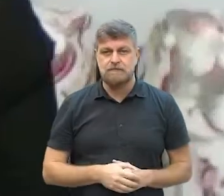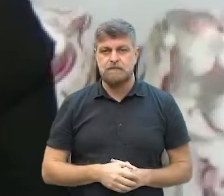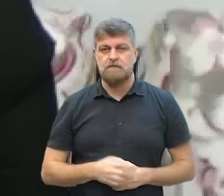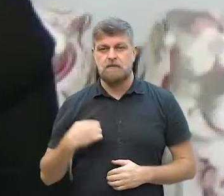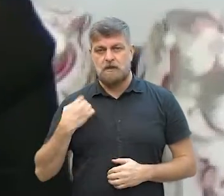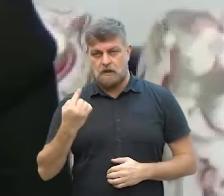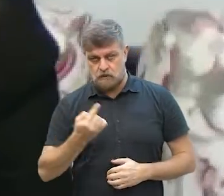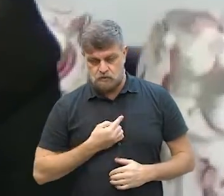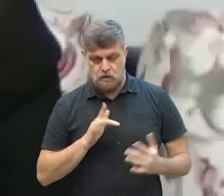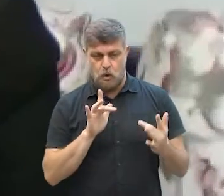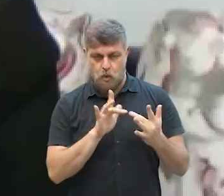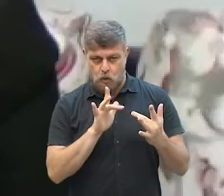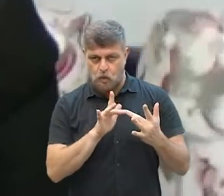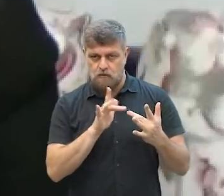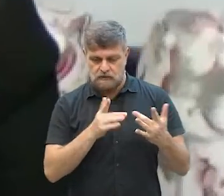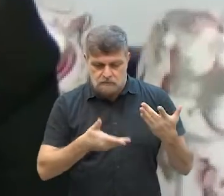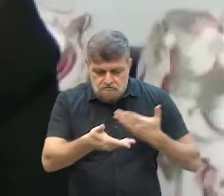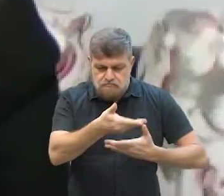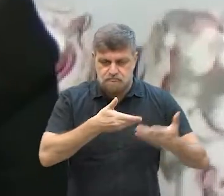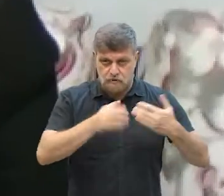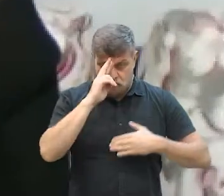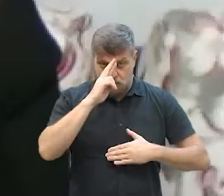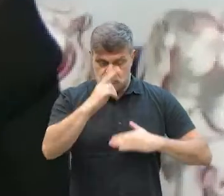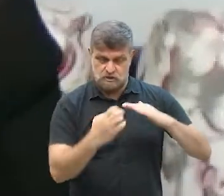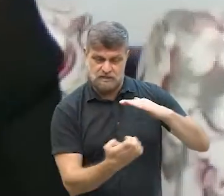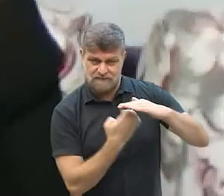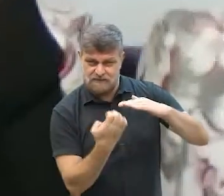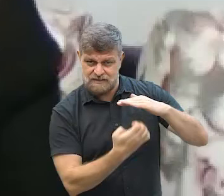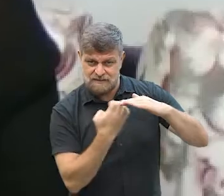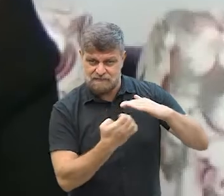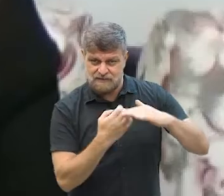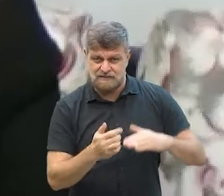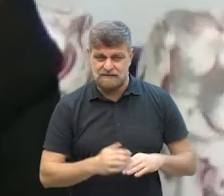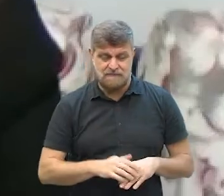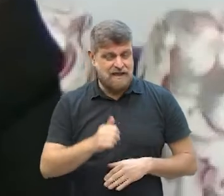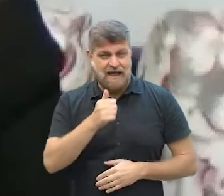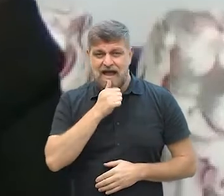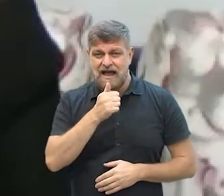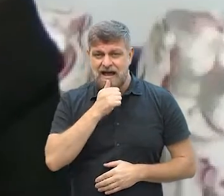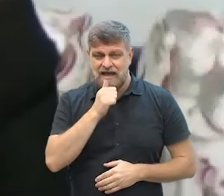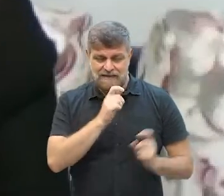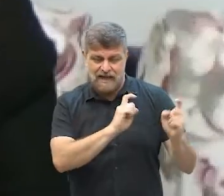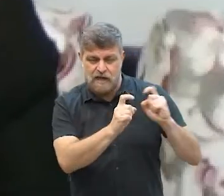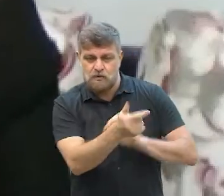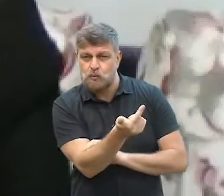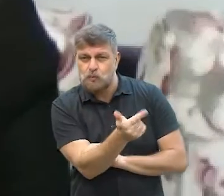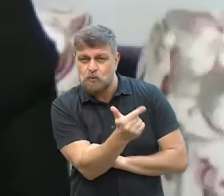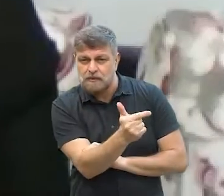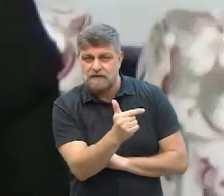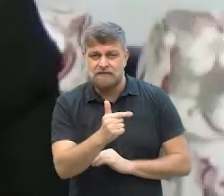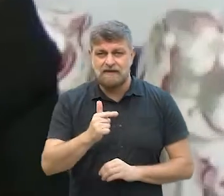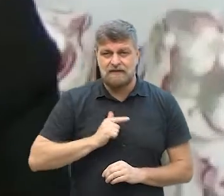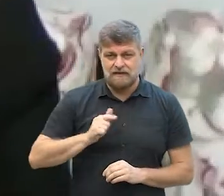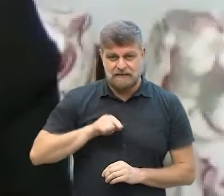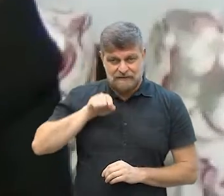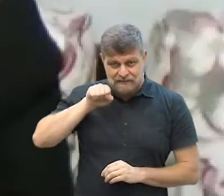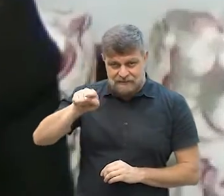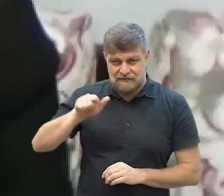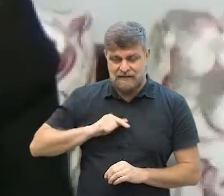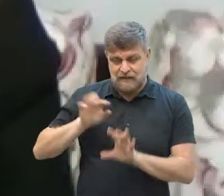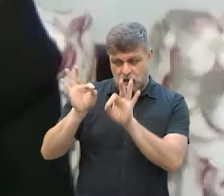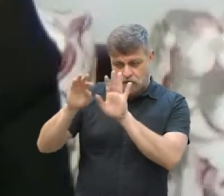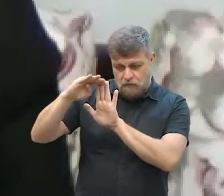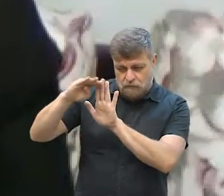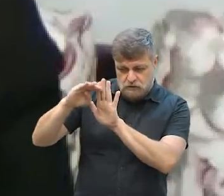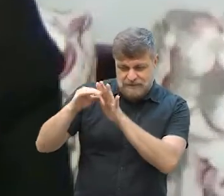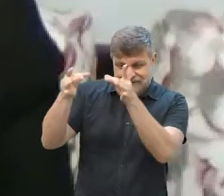Nós temos alguns contatos com empresários, porém nada formalizado ainda, porque existem algumas pontas soltas no